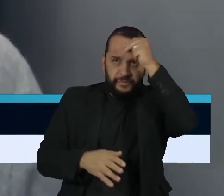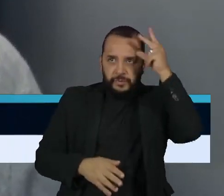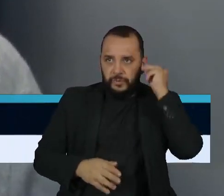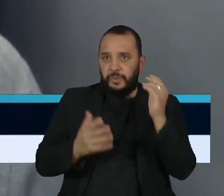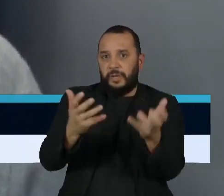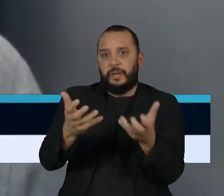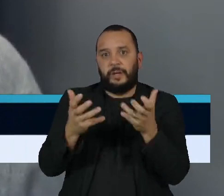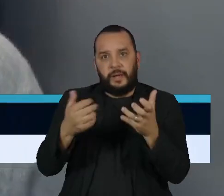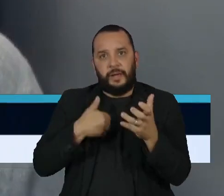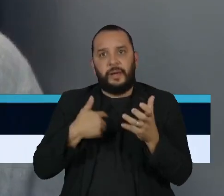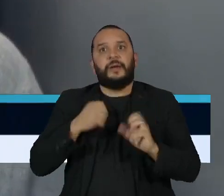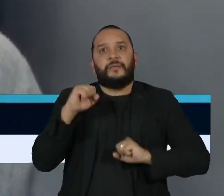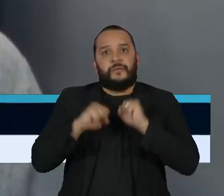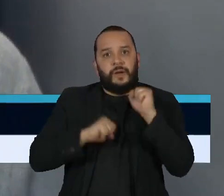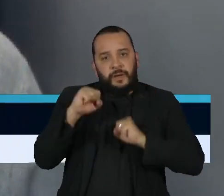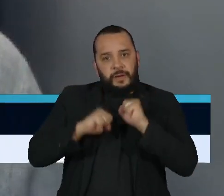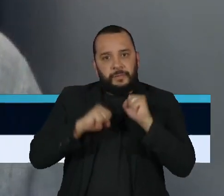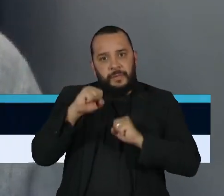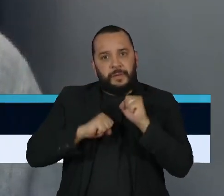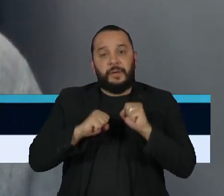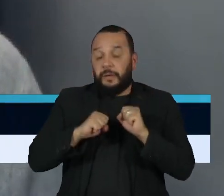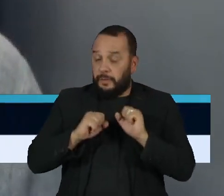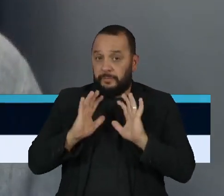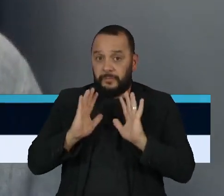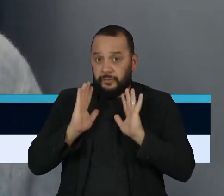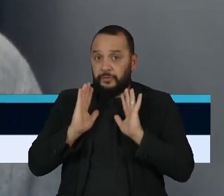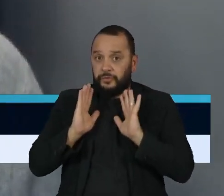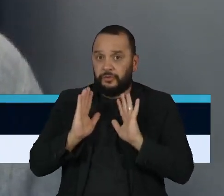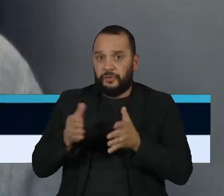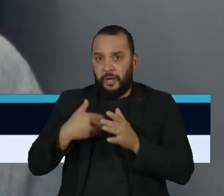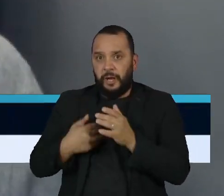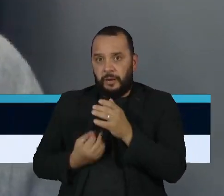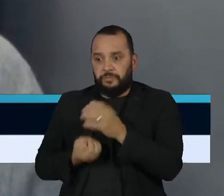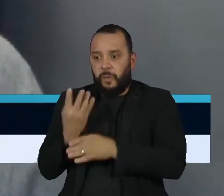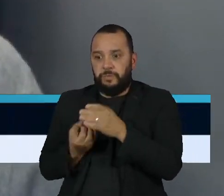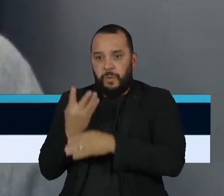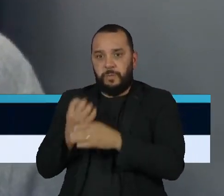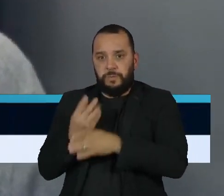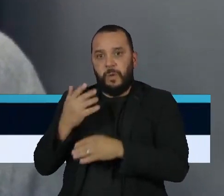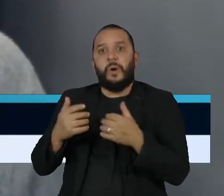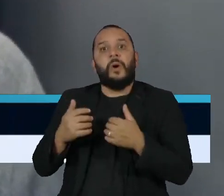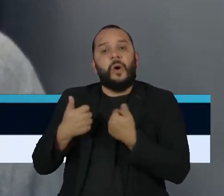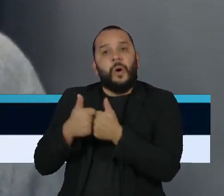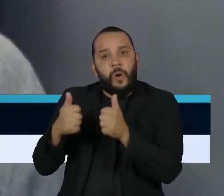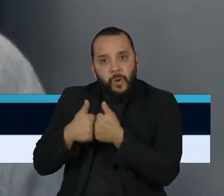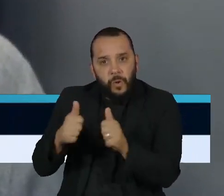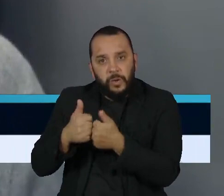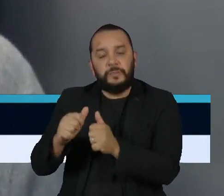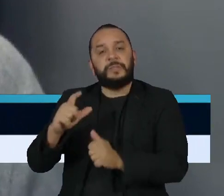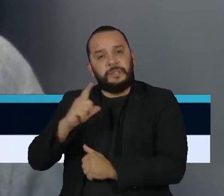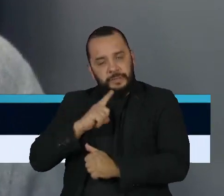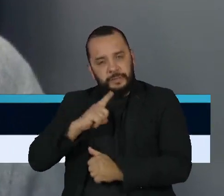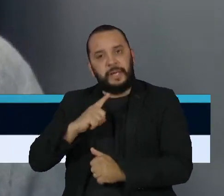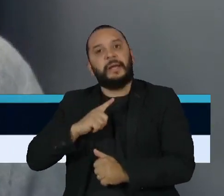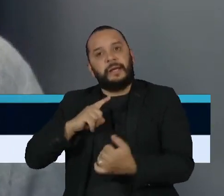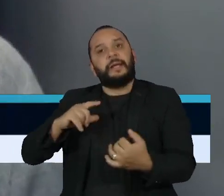substituição da frota por veículos que utilizam fontes renováveis ou biocombustível ou energia